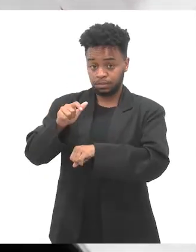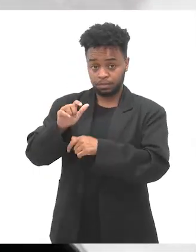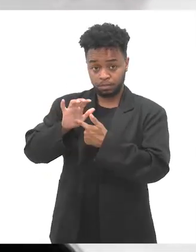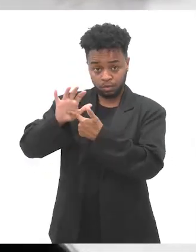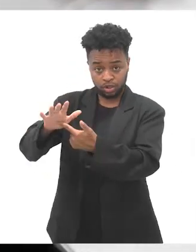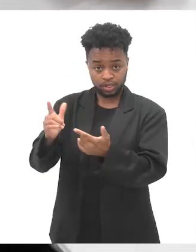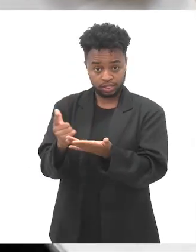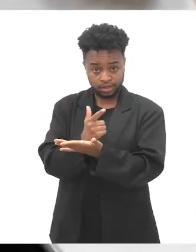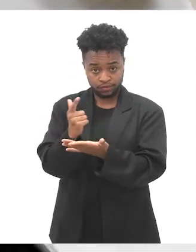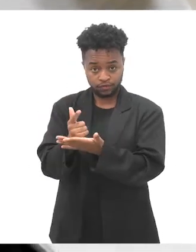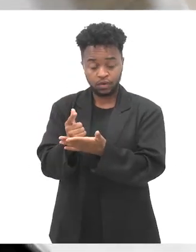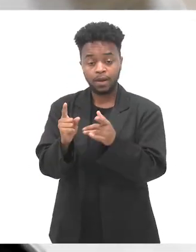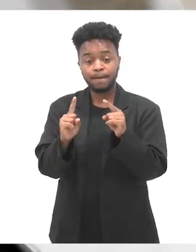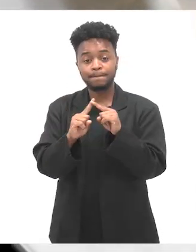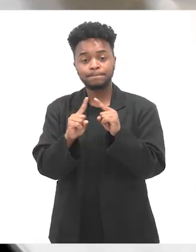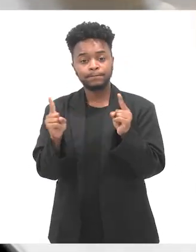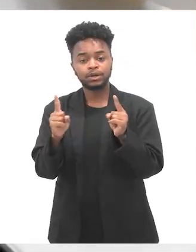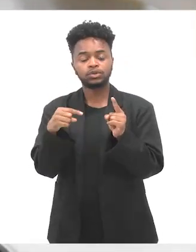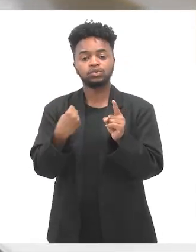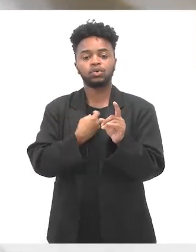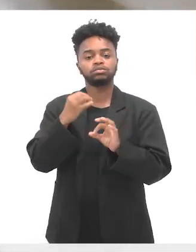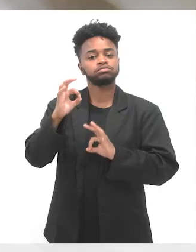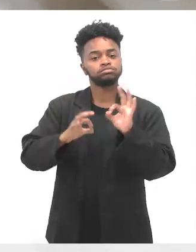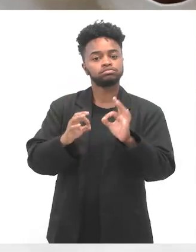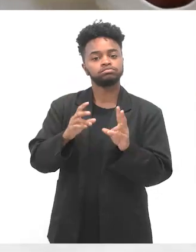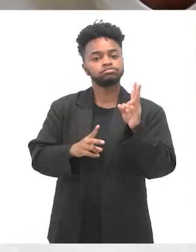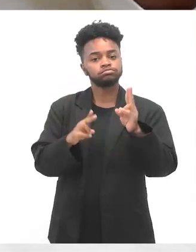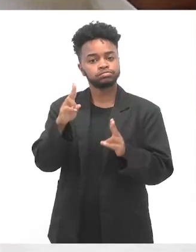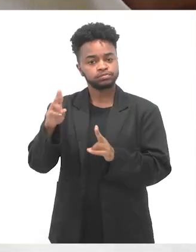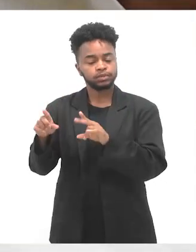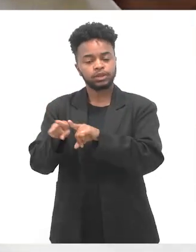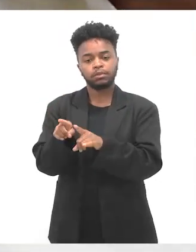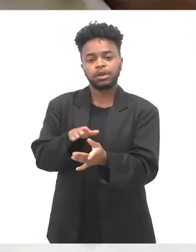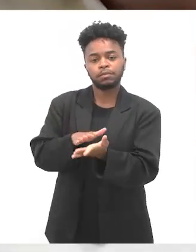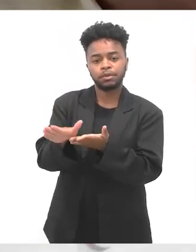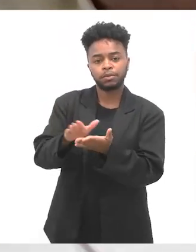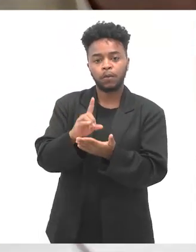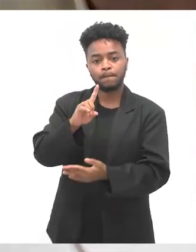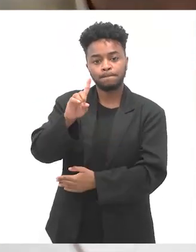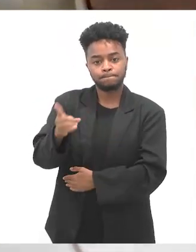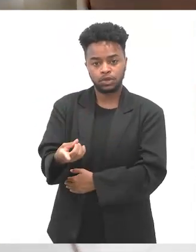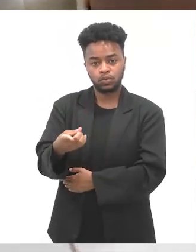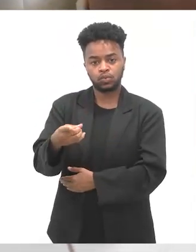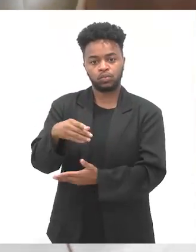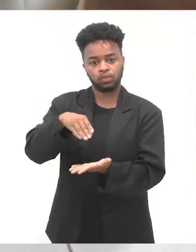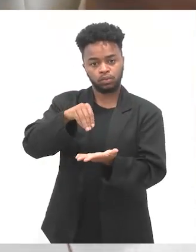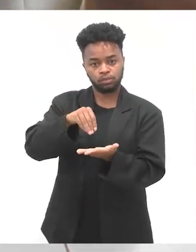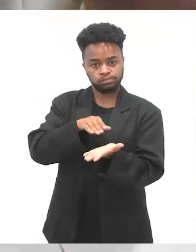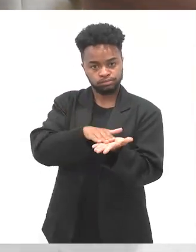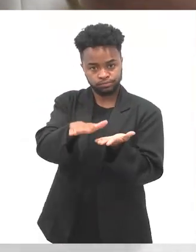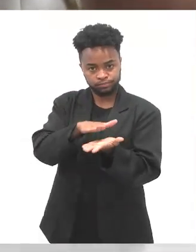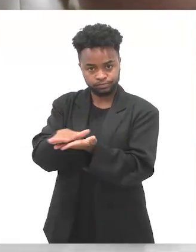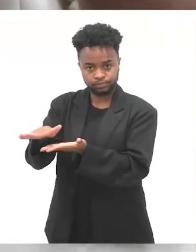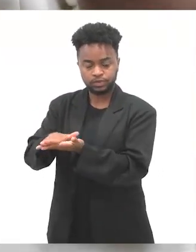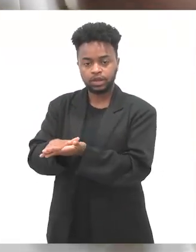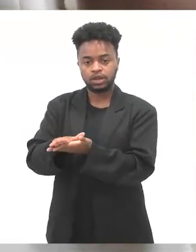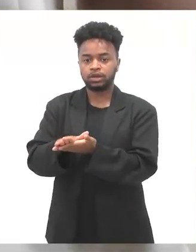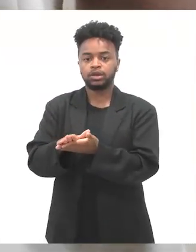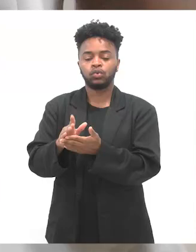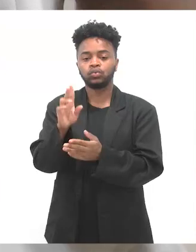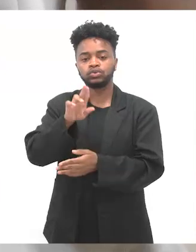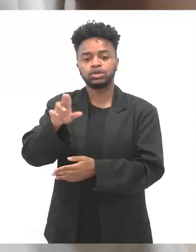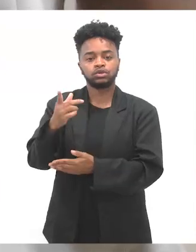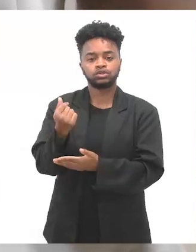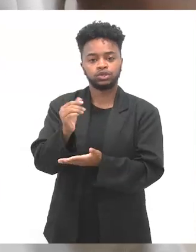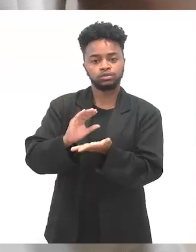gente editorou e fez a impressão de 1.000 cópias, 1.000 exemplares desse livro com recursos da FAPERJ, a Fundação de